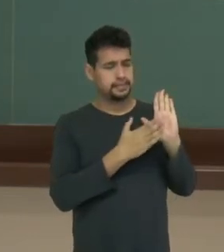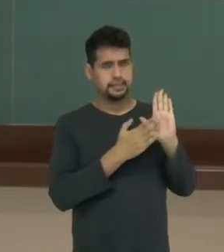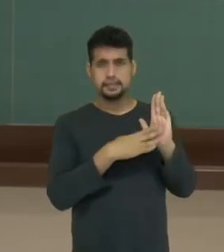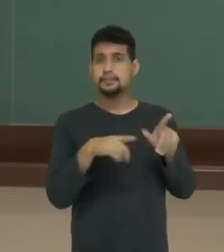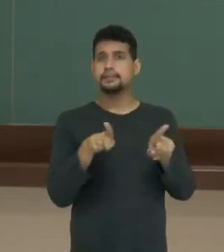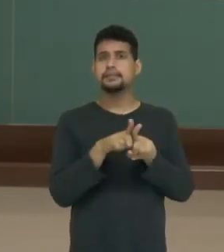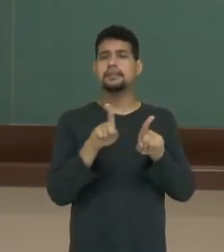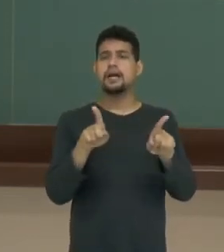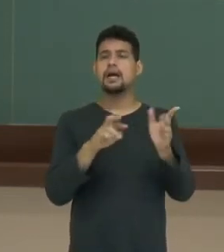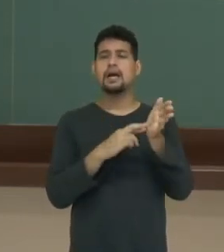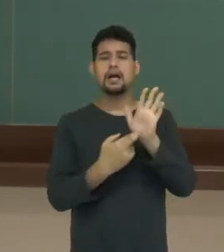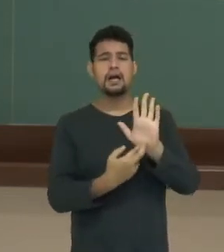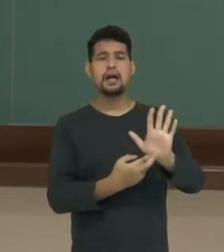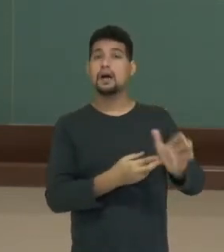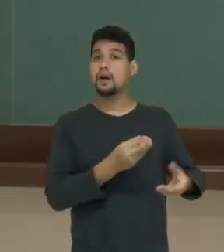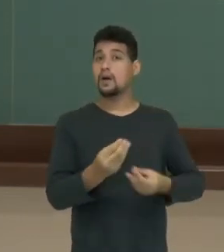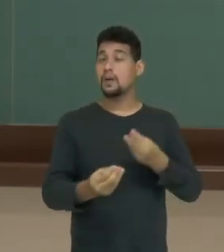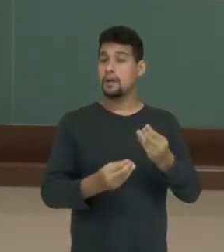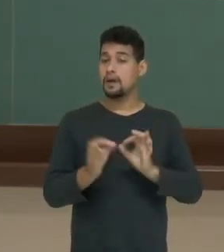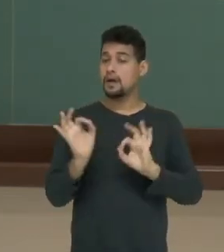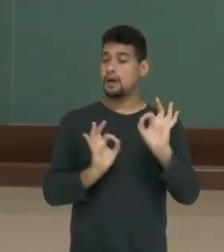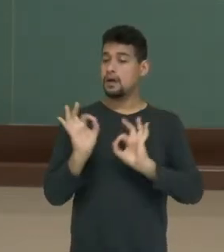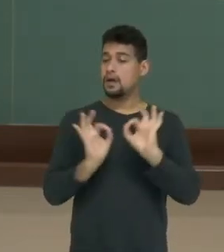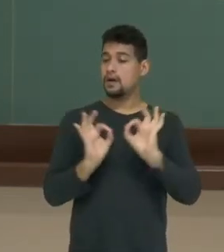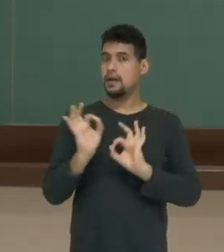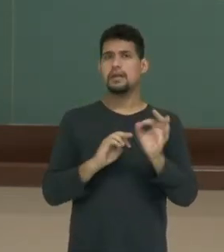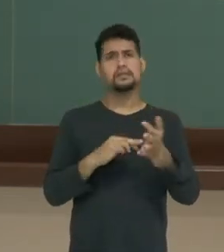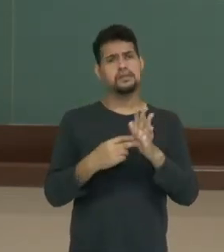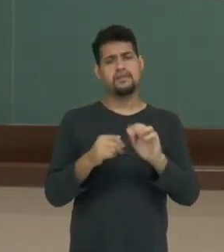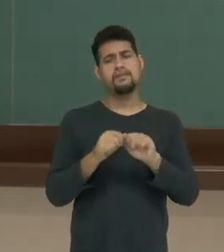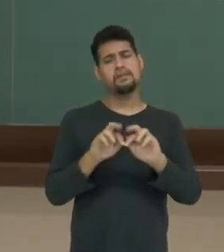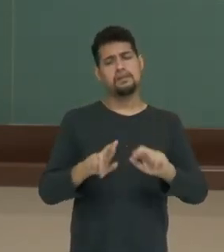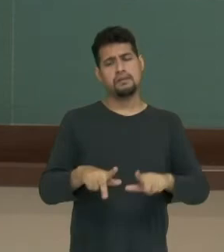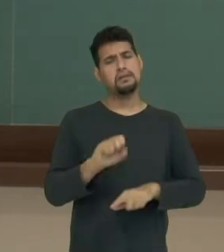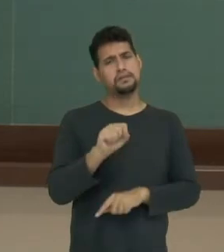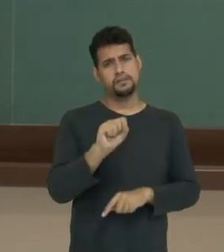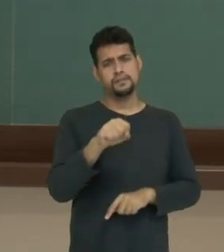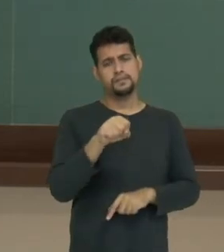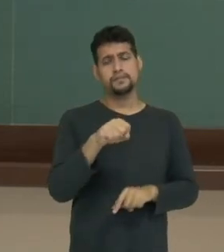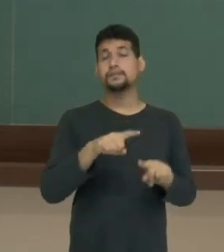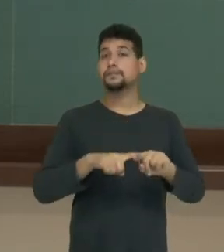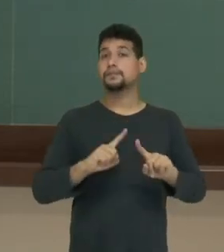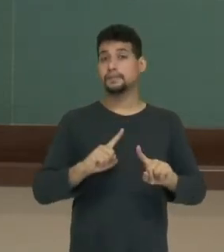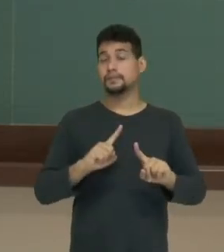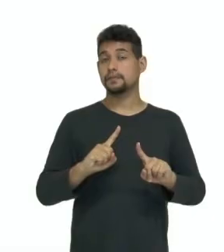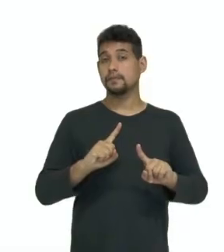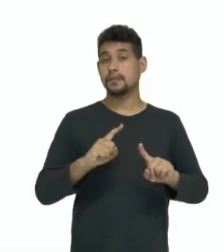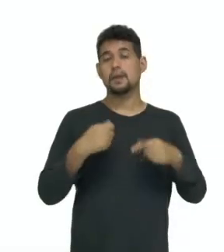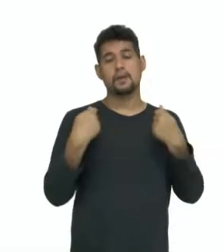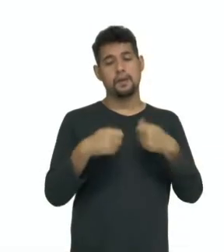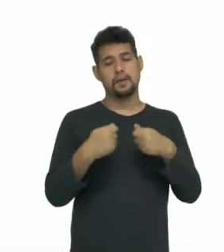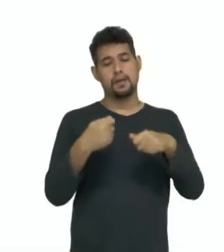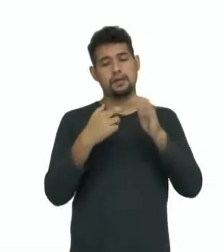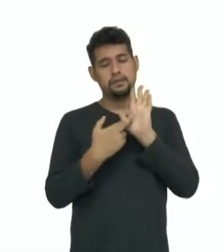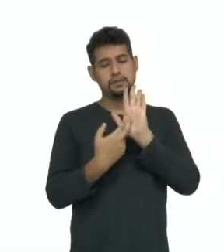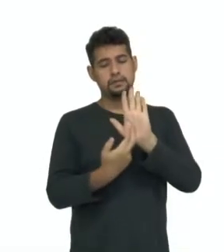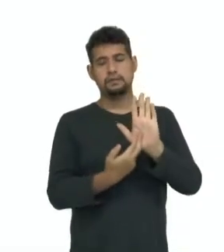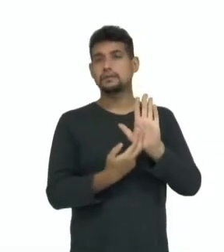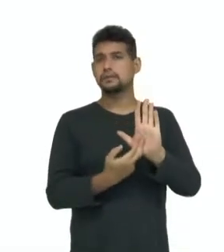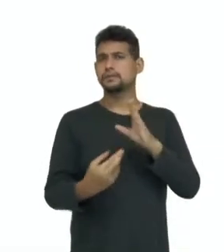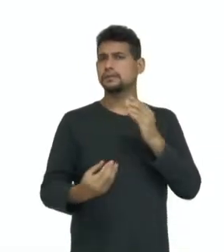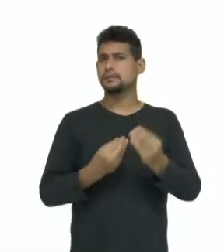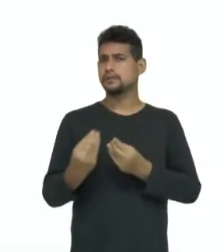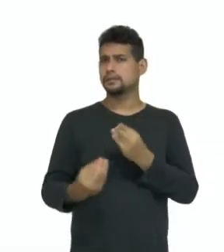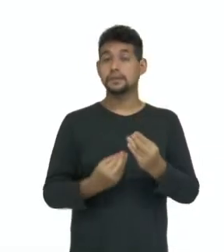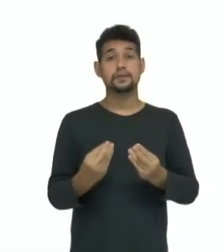a representação. A ordem vai fazer diferença, certo? Então, eu posso representar através aqui